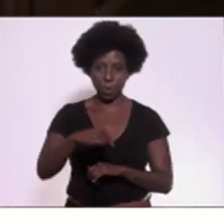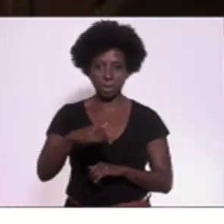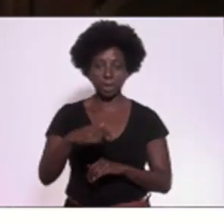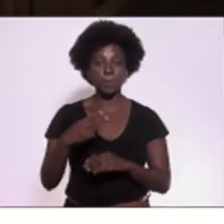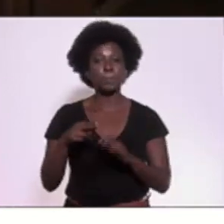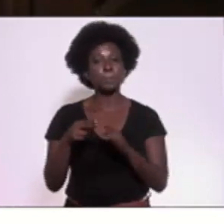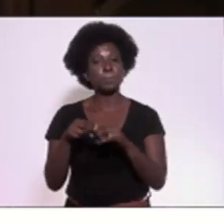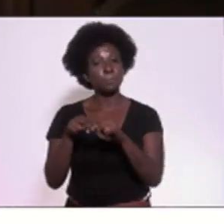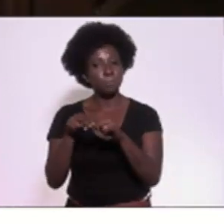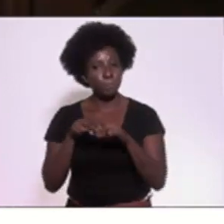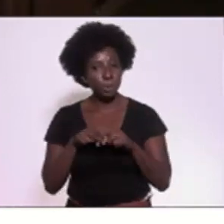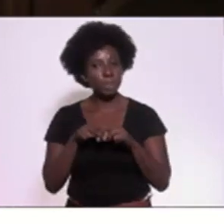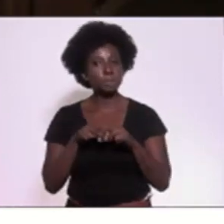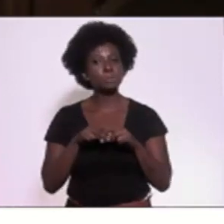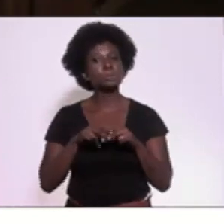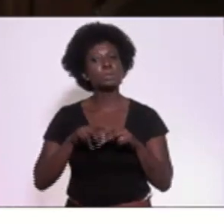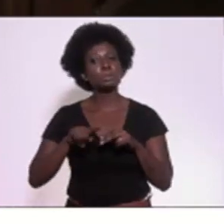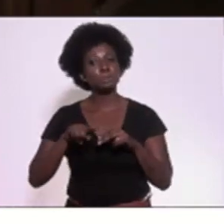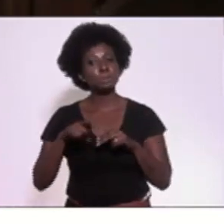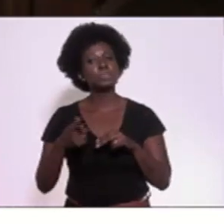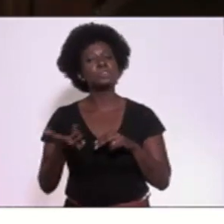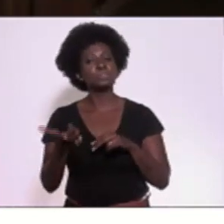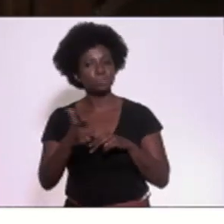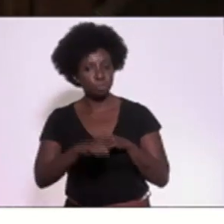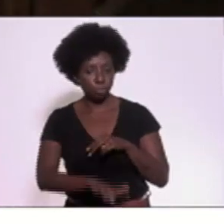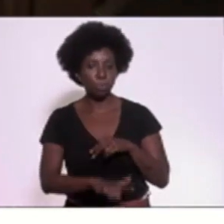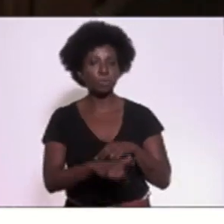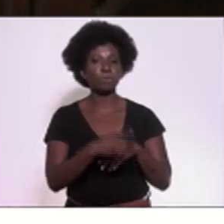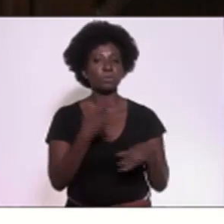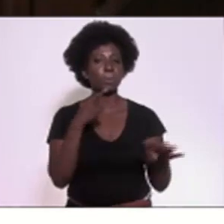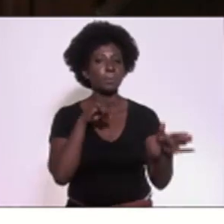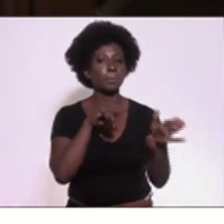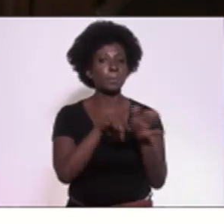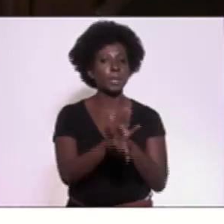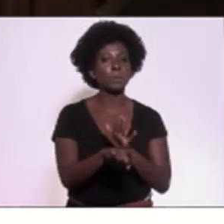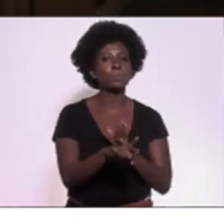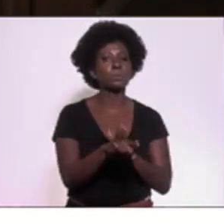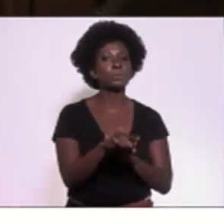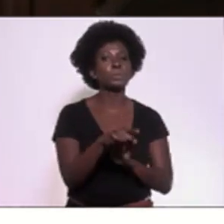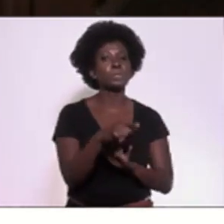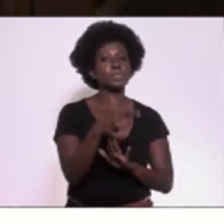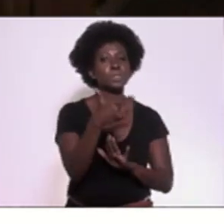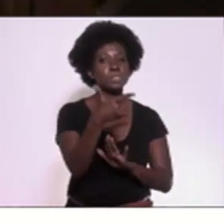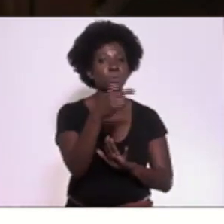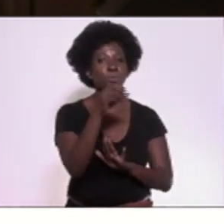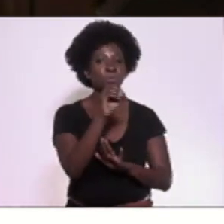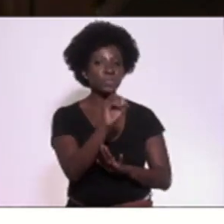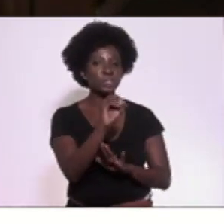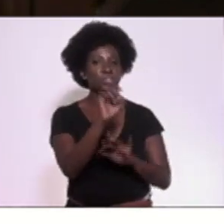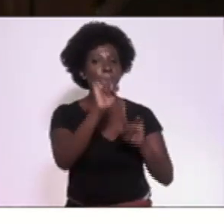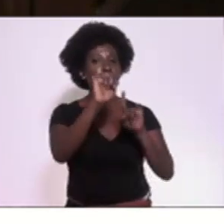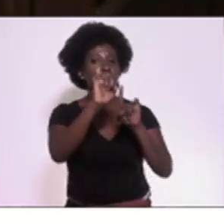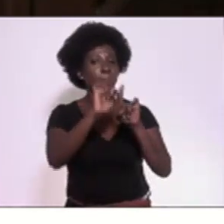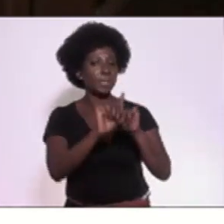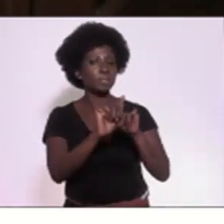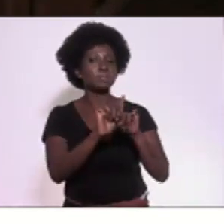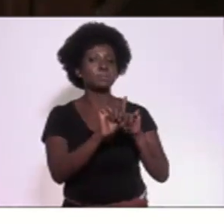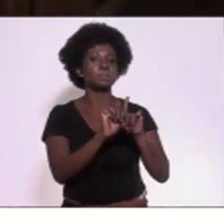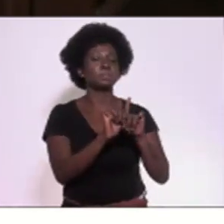aqui mais a pergunta que não quer calar. São 20 meses que a